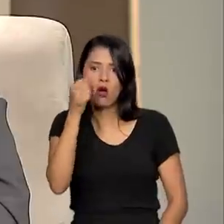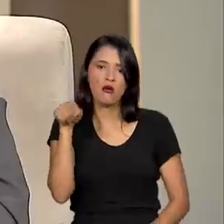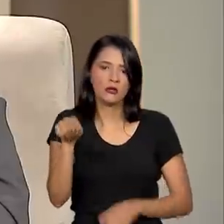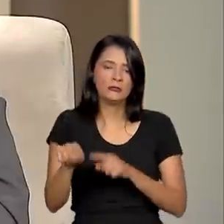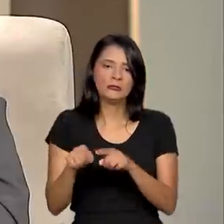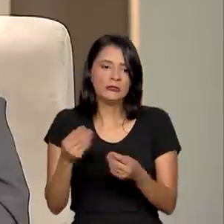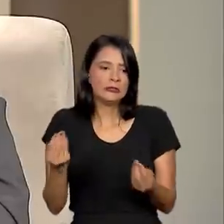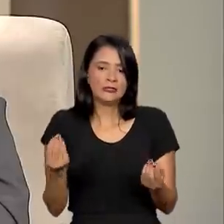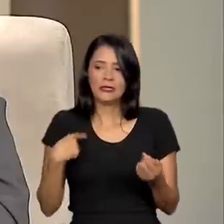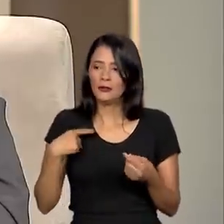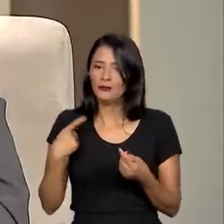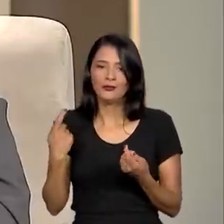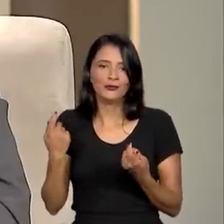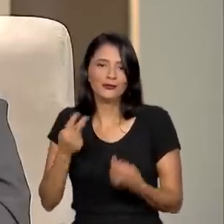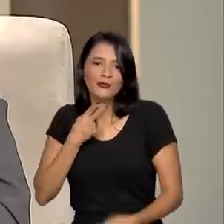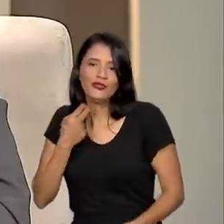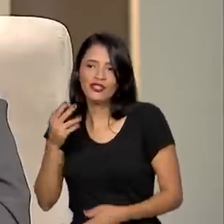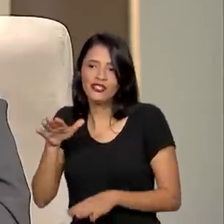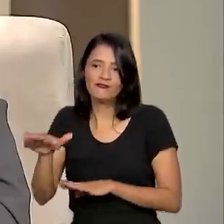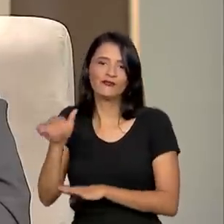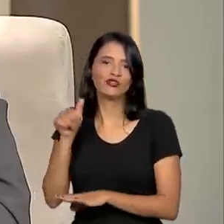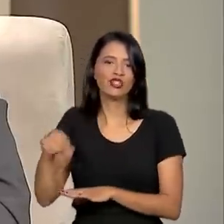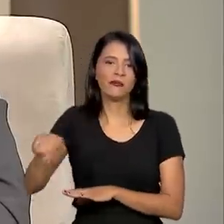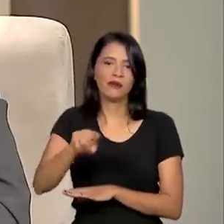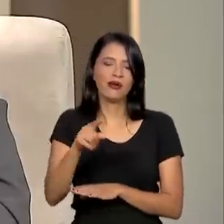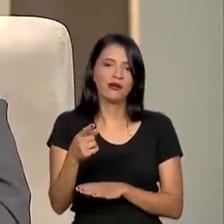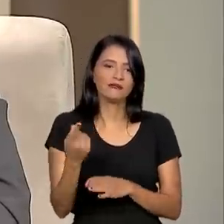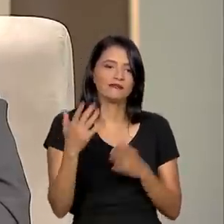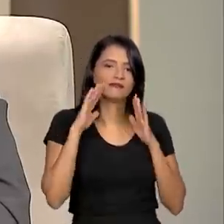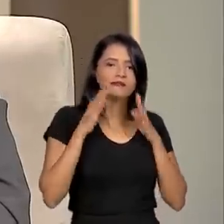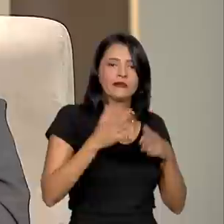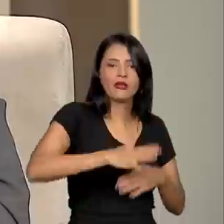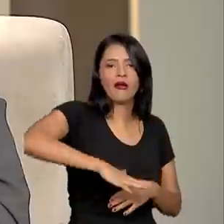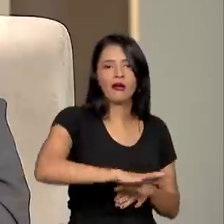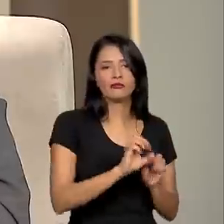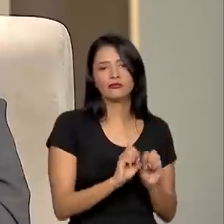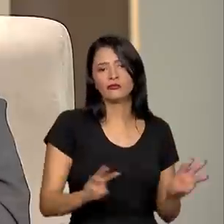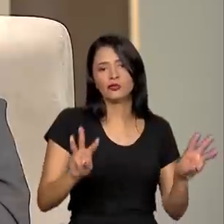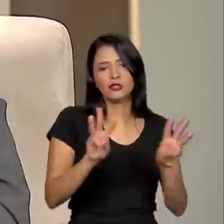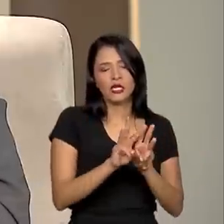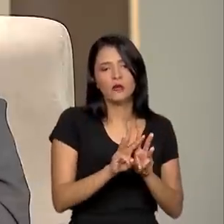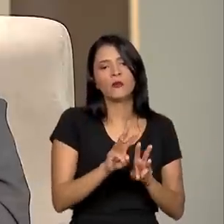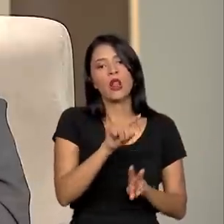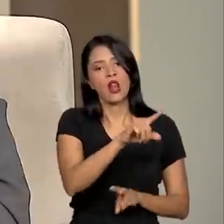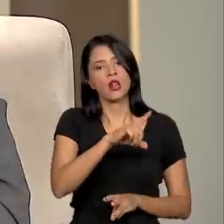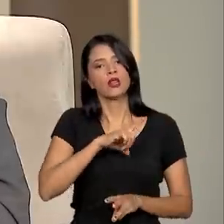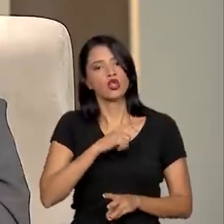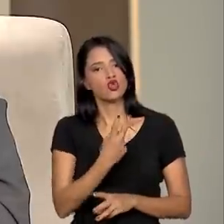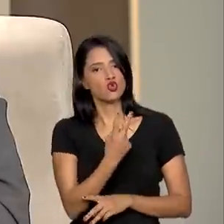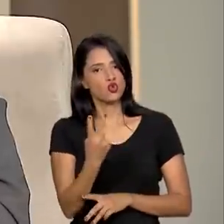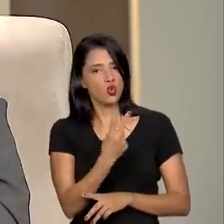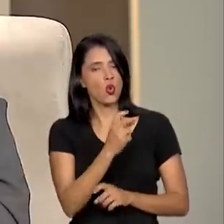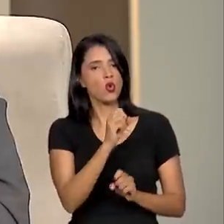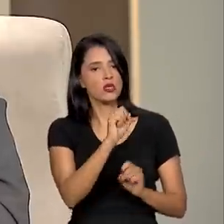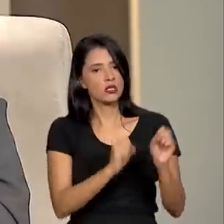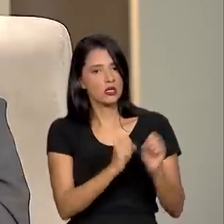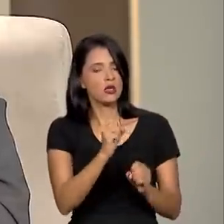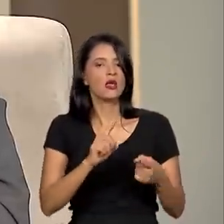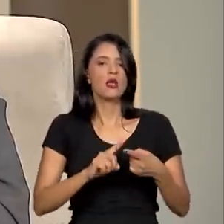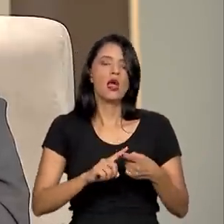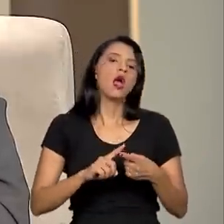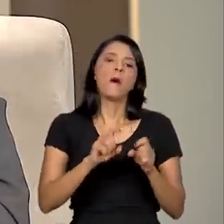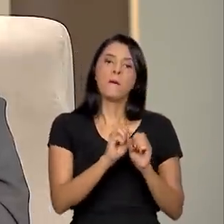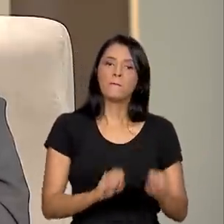Nós não podíamos dispor da defesa civil em relação ao campo museal. E temos dois aparelhos muito significativos ali. Museu